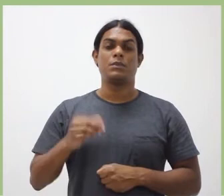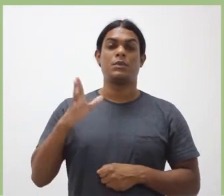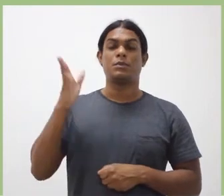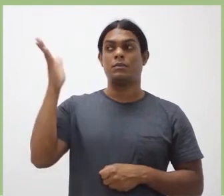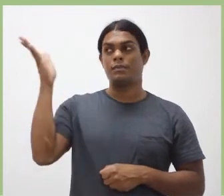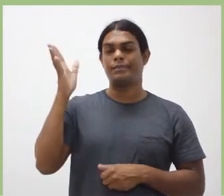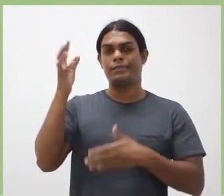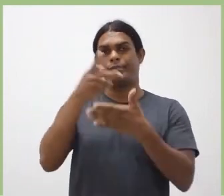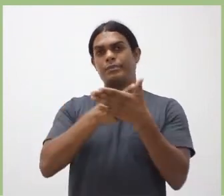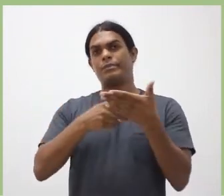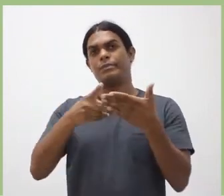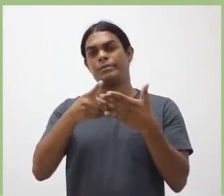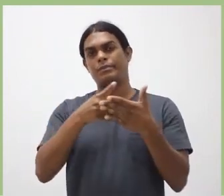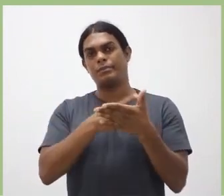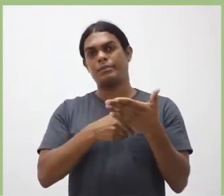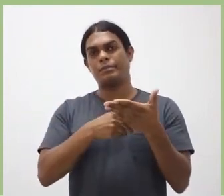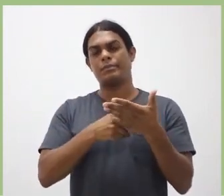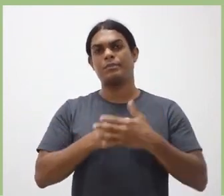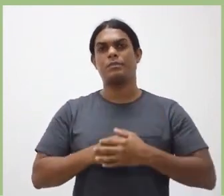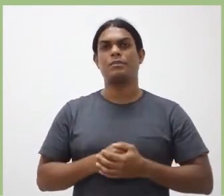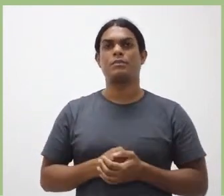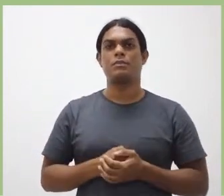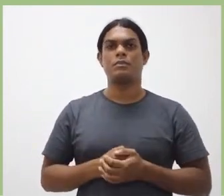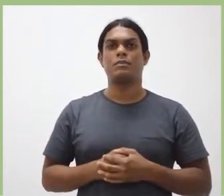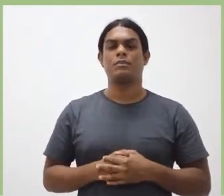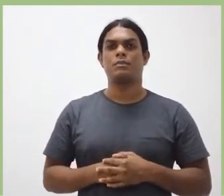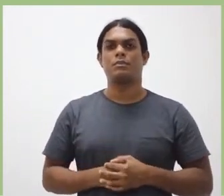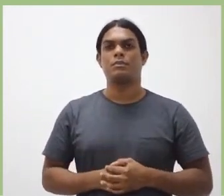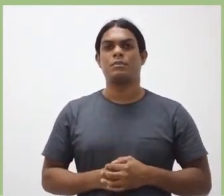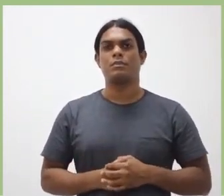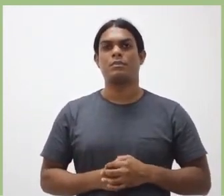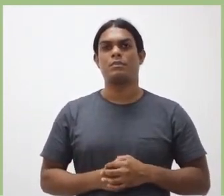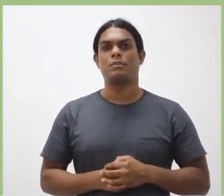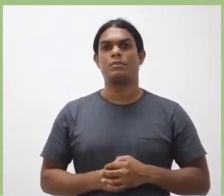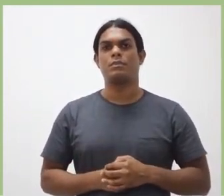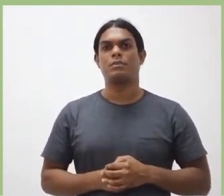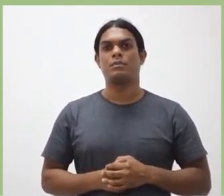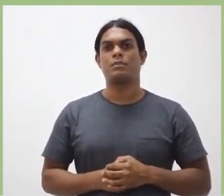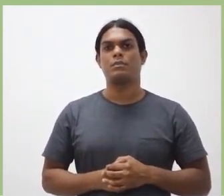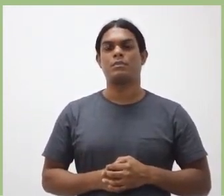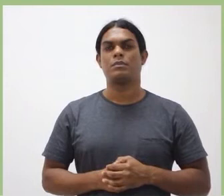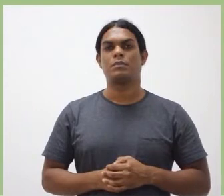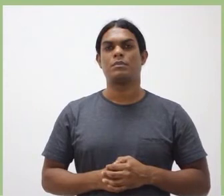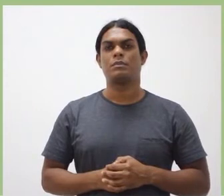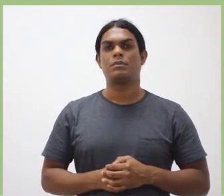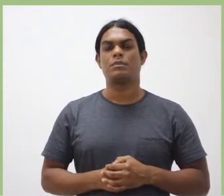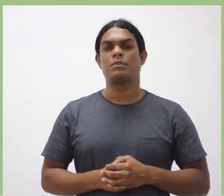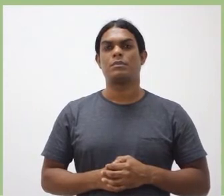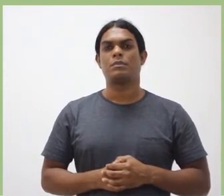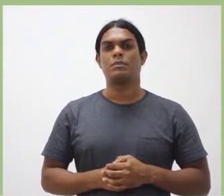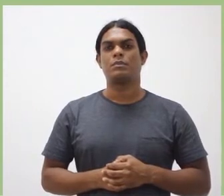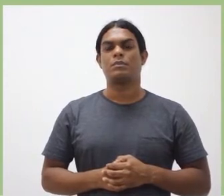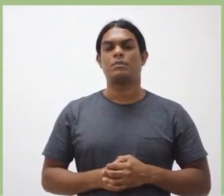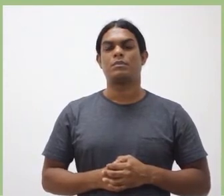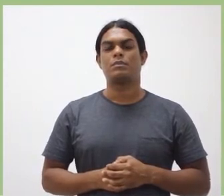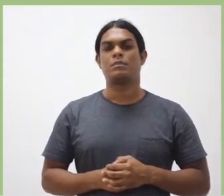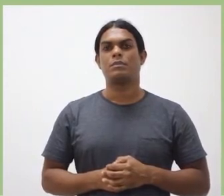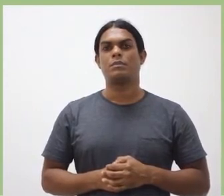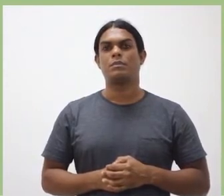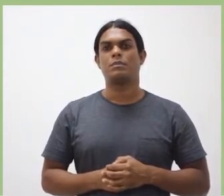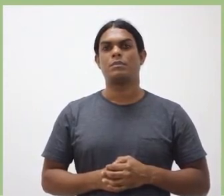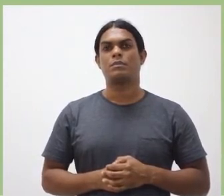Nesta imagem podemos ver no gráfico que quando há um crescimento muito rápido, tanto das vendas, das compras de